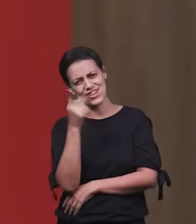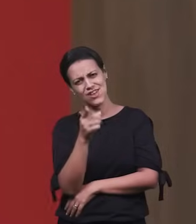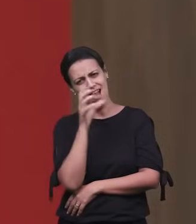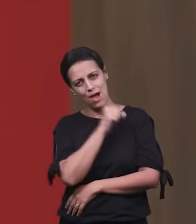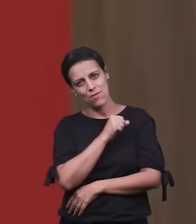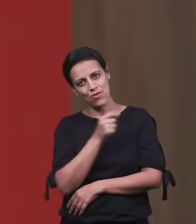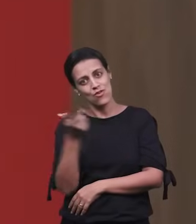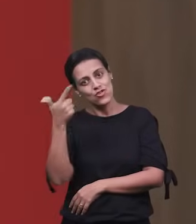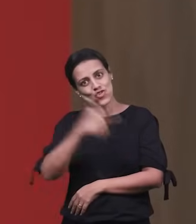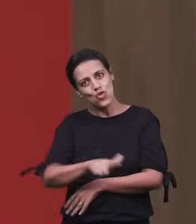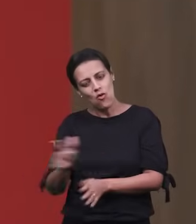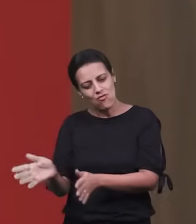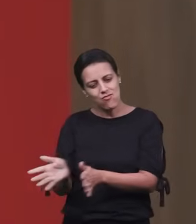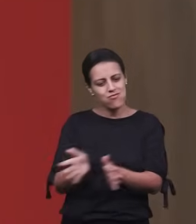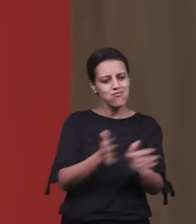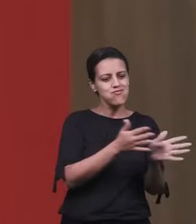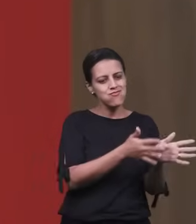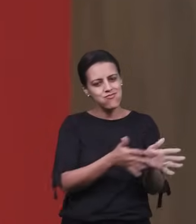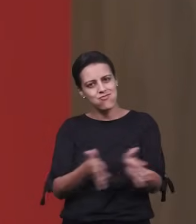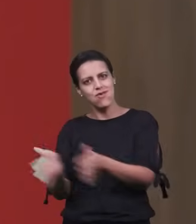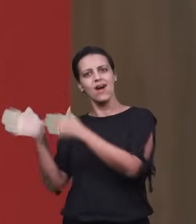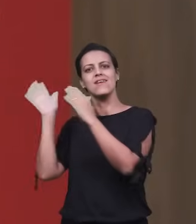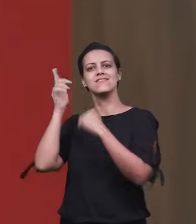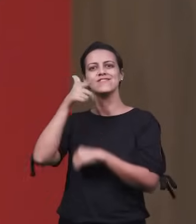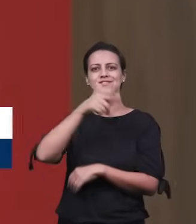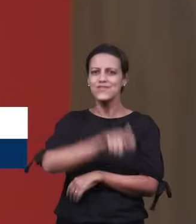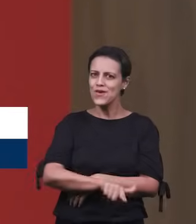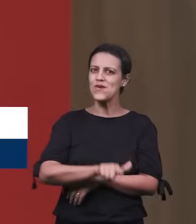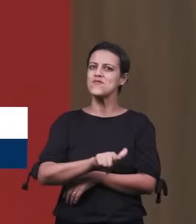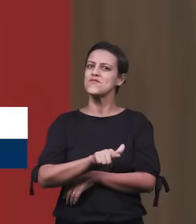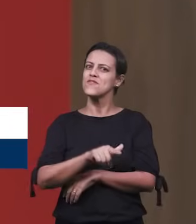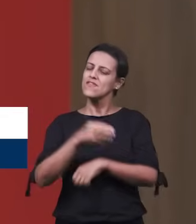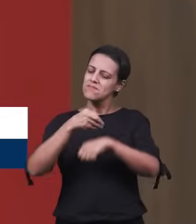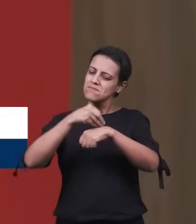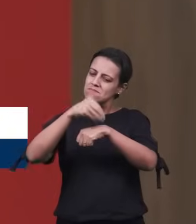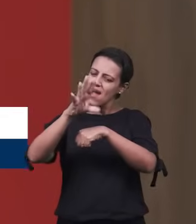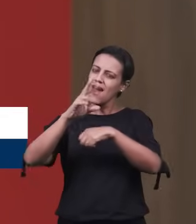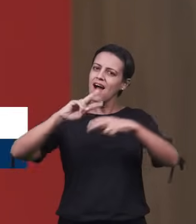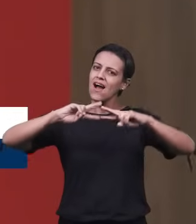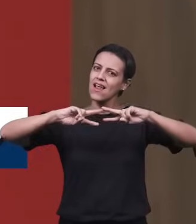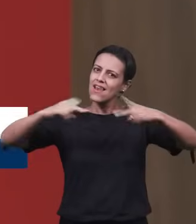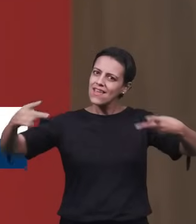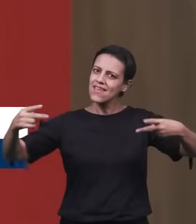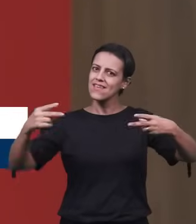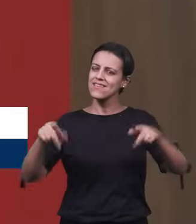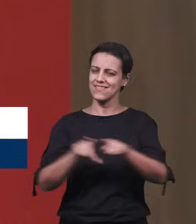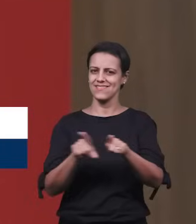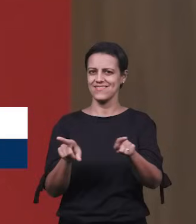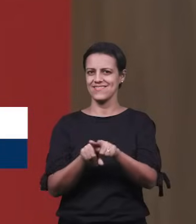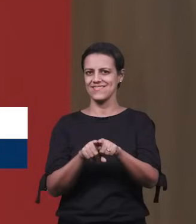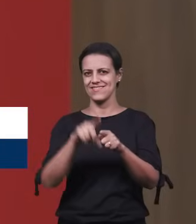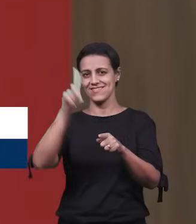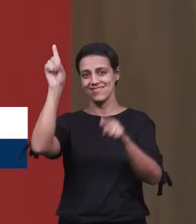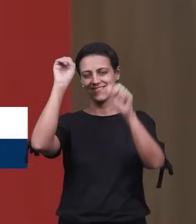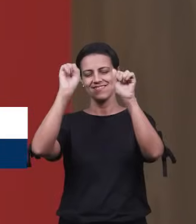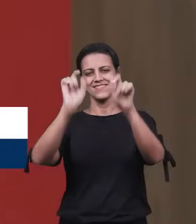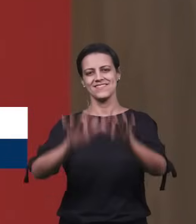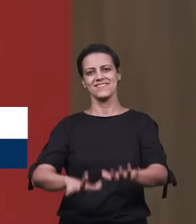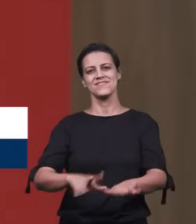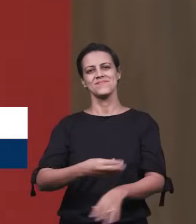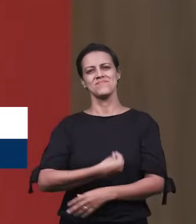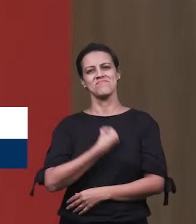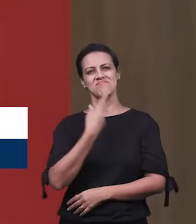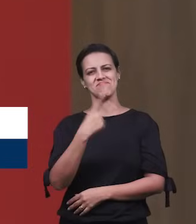Vai, ó. Assiste de novo, assiste novamente e compartilhe o link aqui do Manaí News, tá? Que Deus abençoe a sua vida.